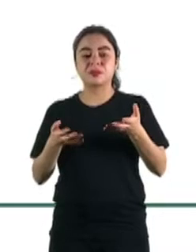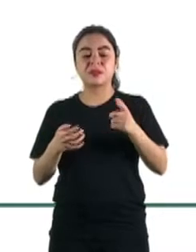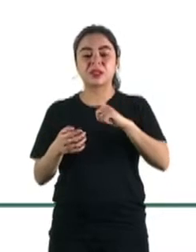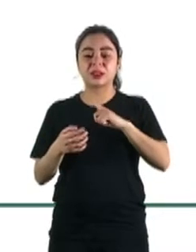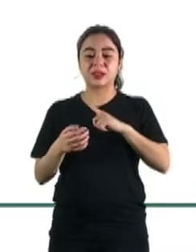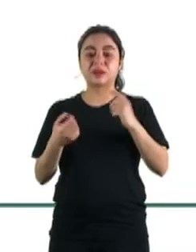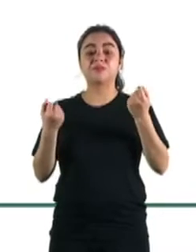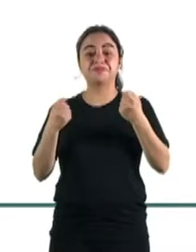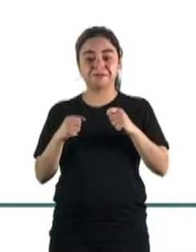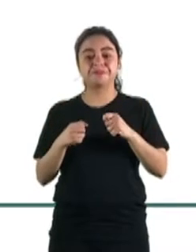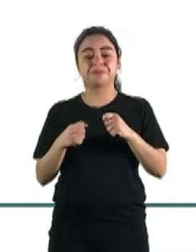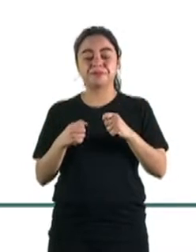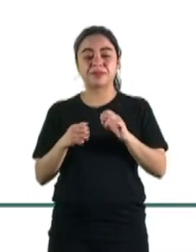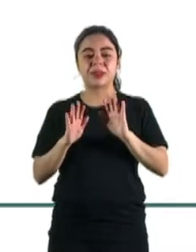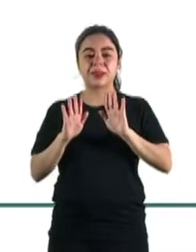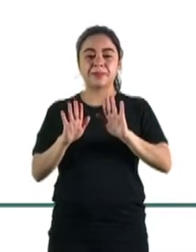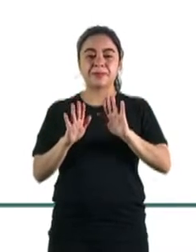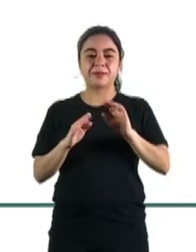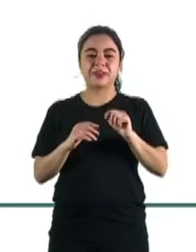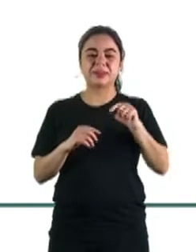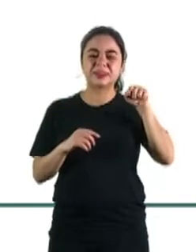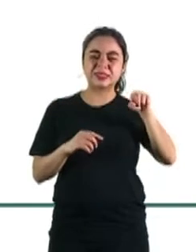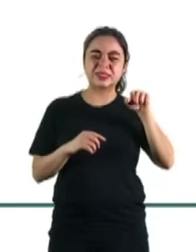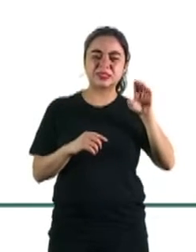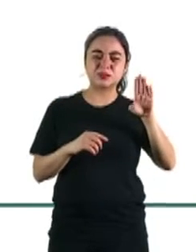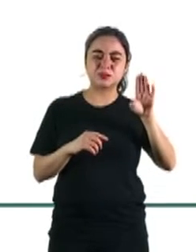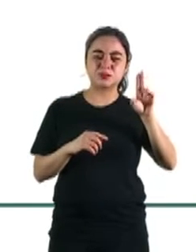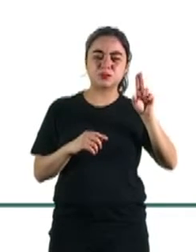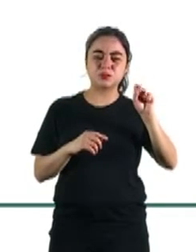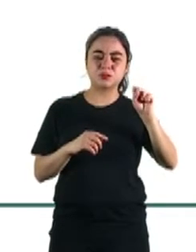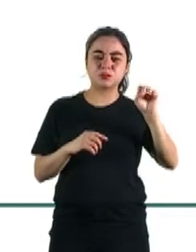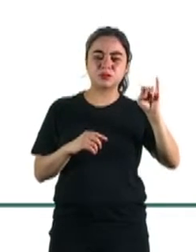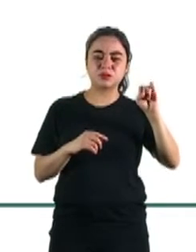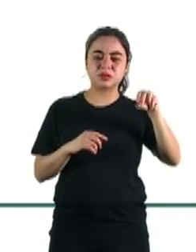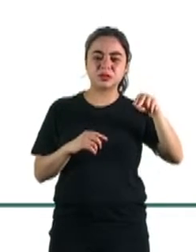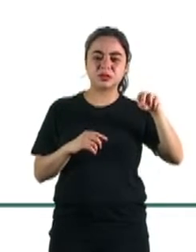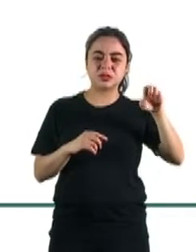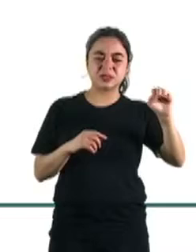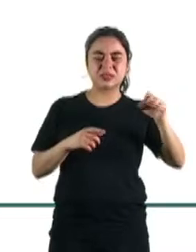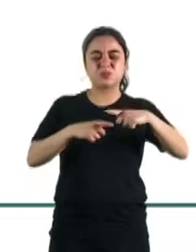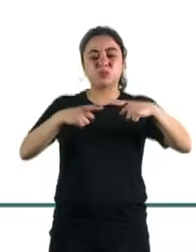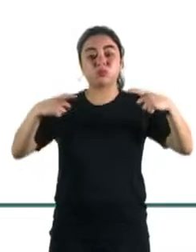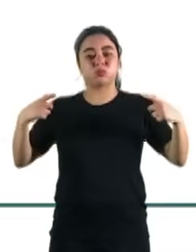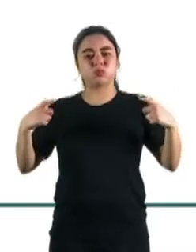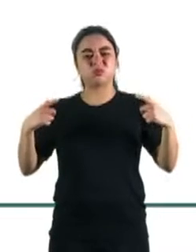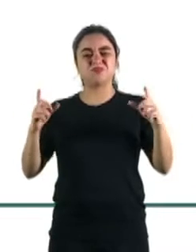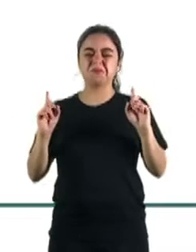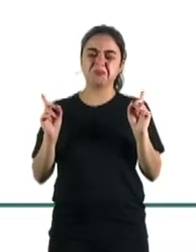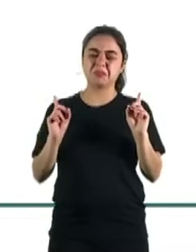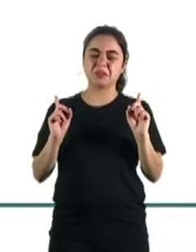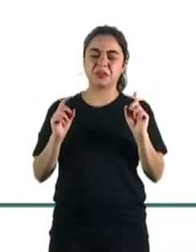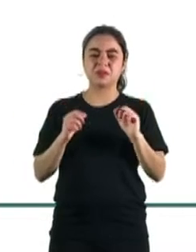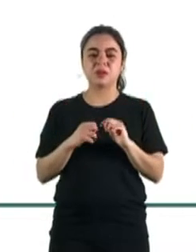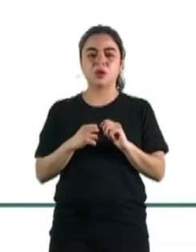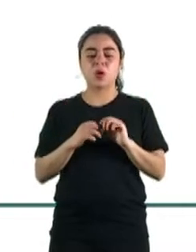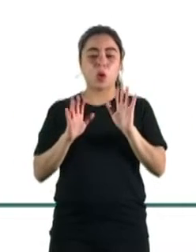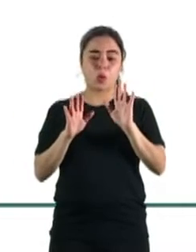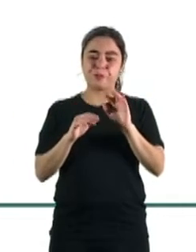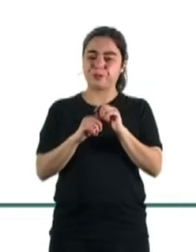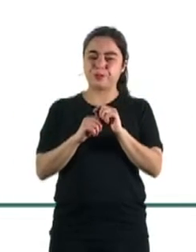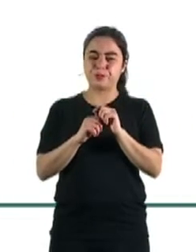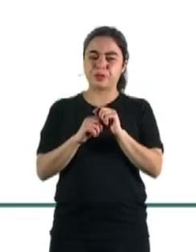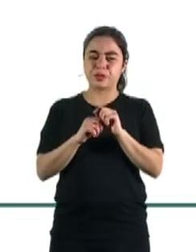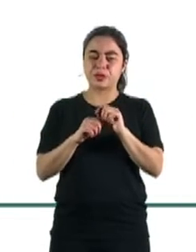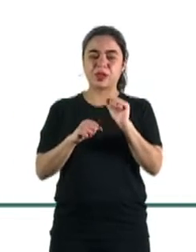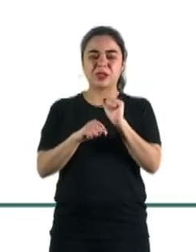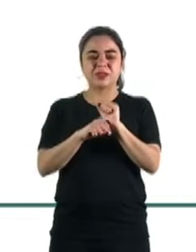é que esse business case não é um business case robusto, tá, gente? Assim, não esperem que você terá neste movimento um